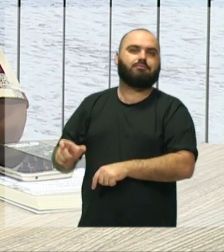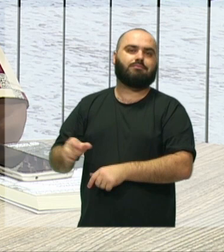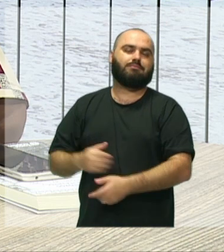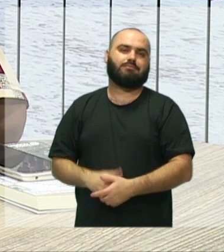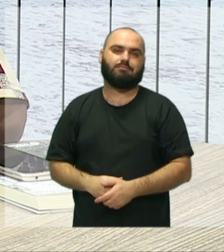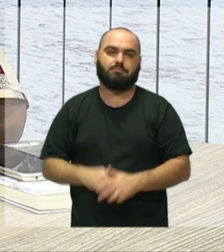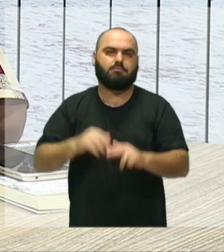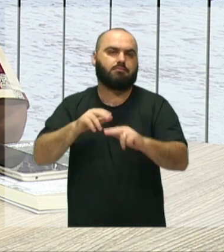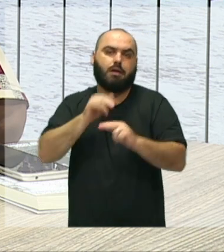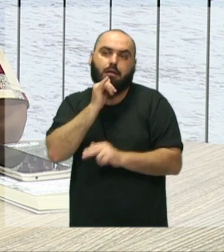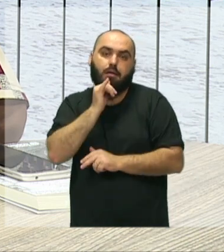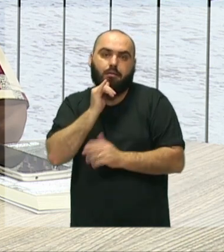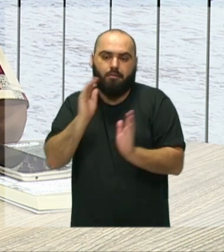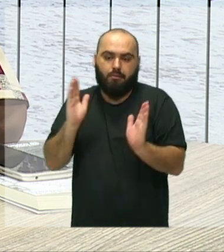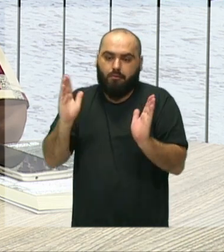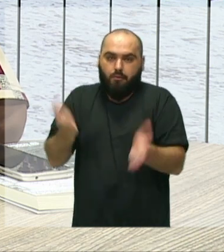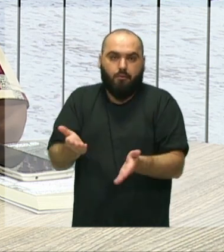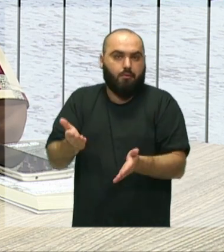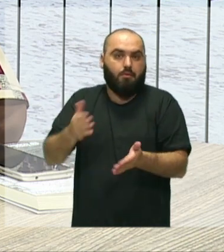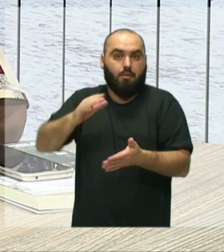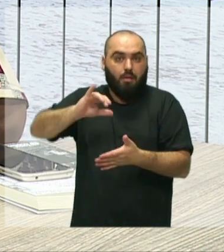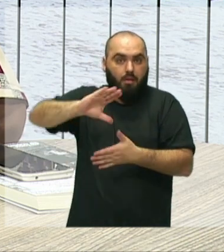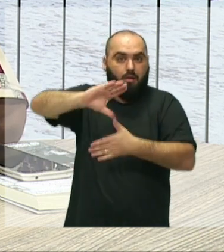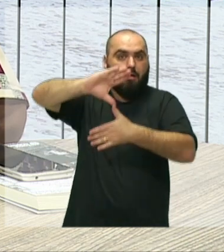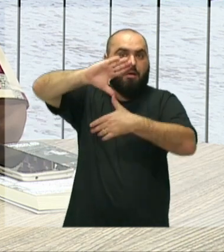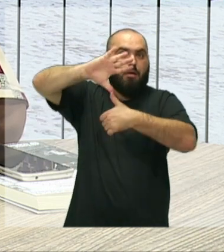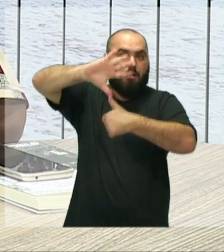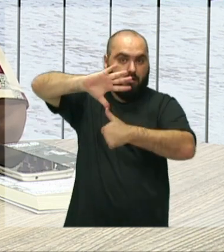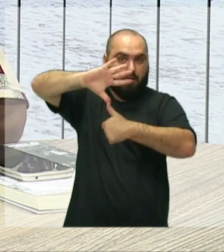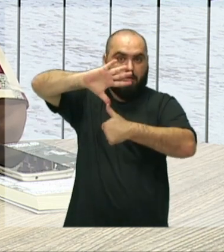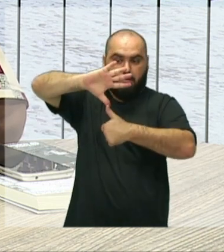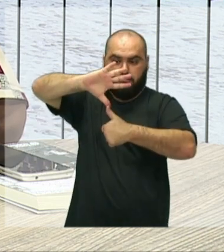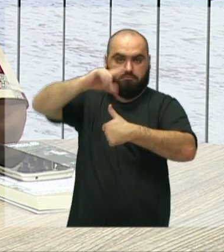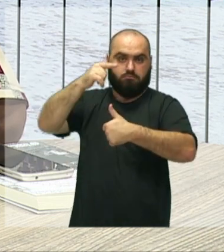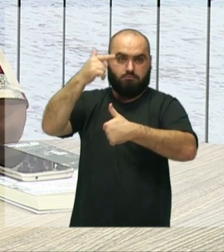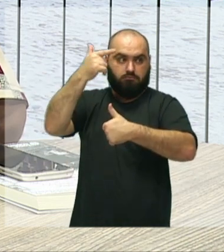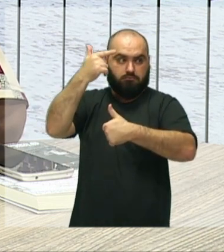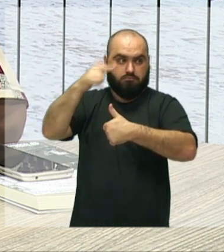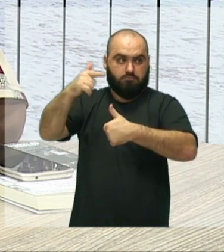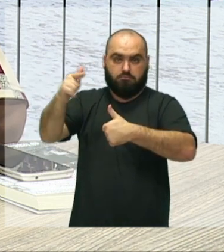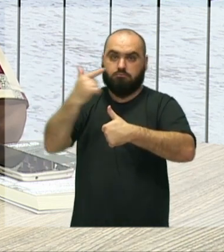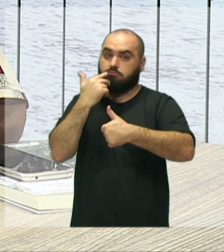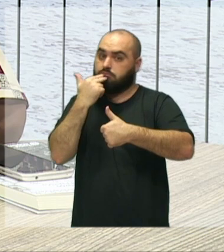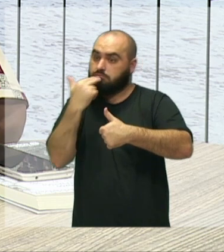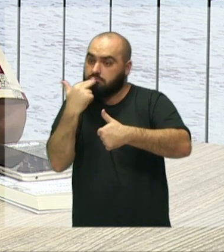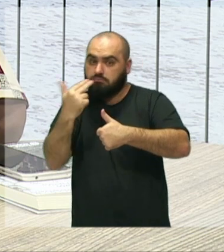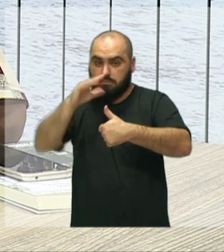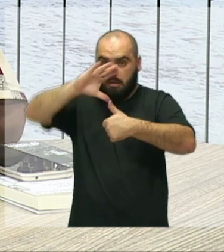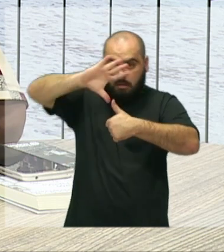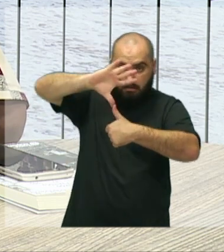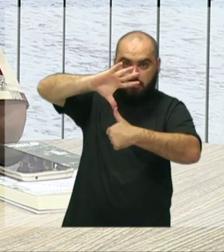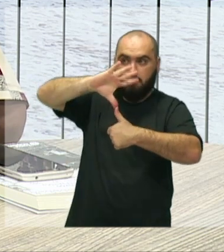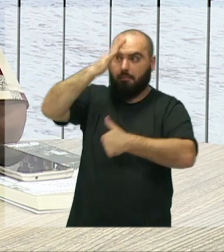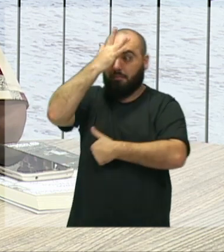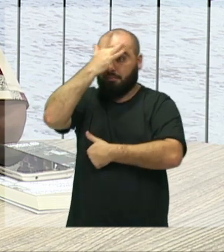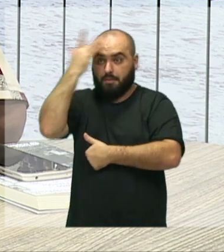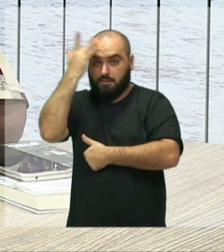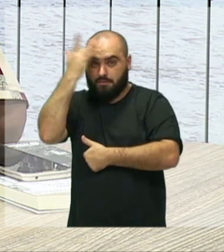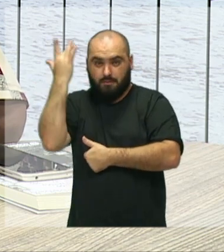essa categoria não existe na América do Norte. Na América do Norte, quando quer se referir a uma pessoa não